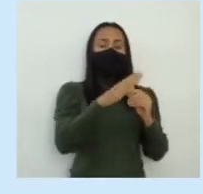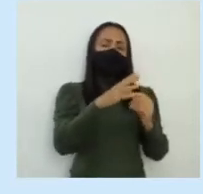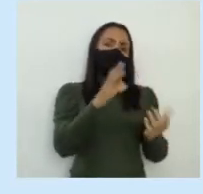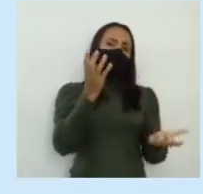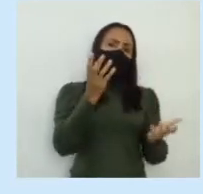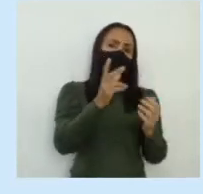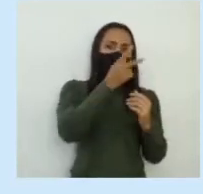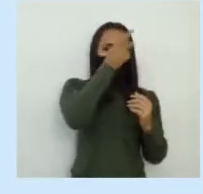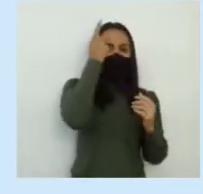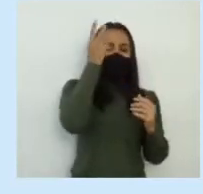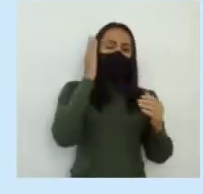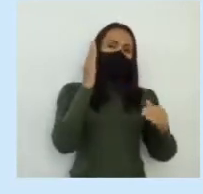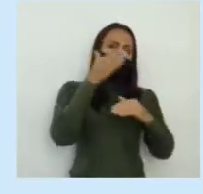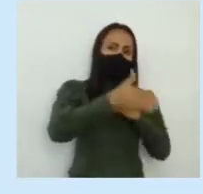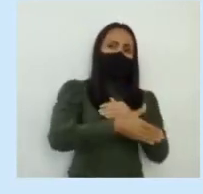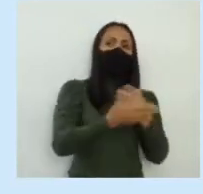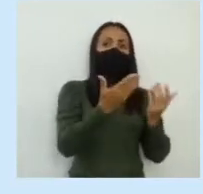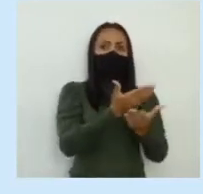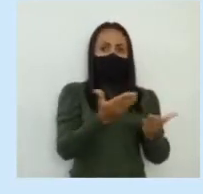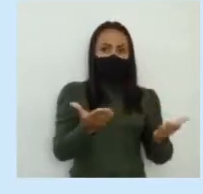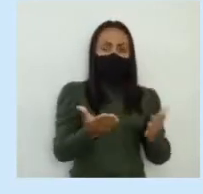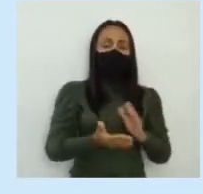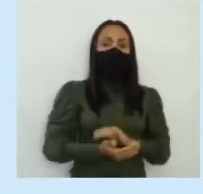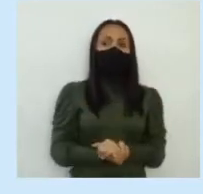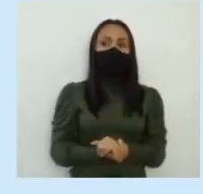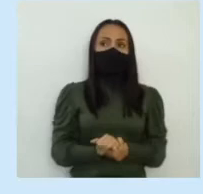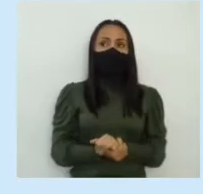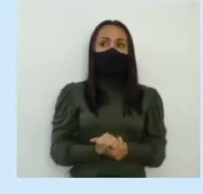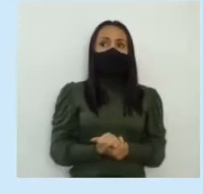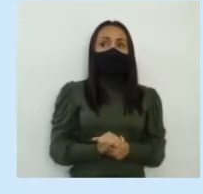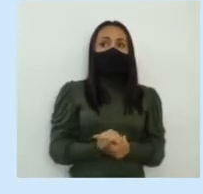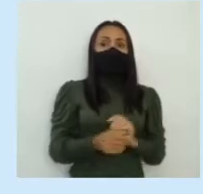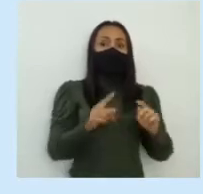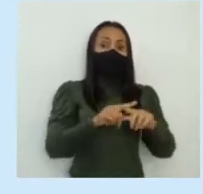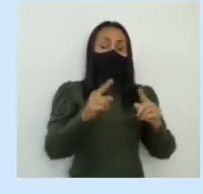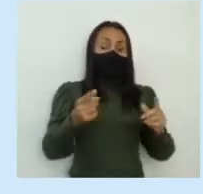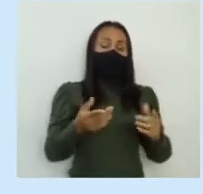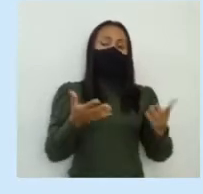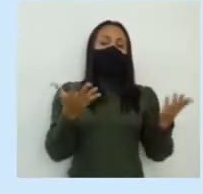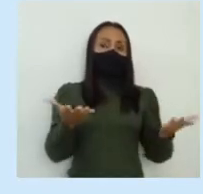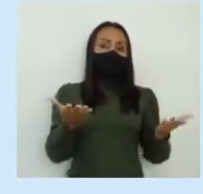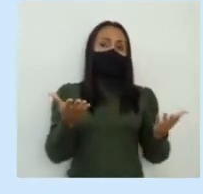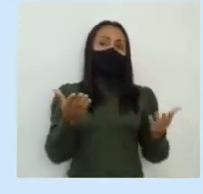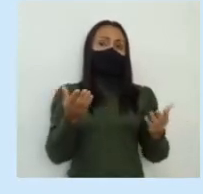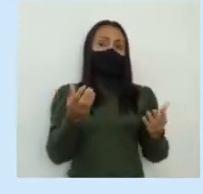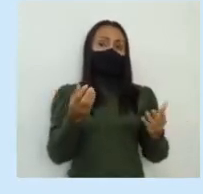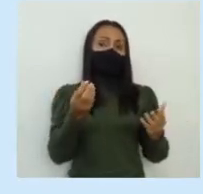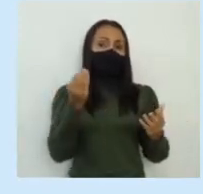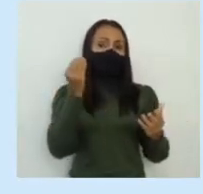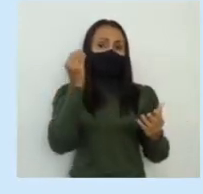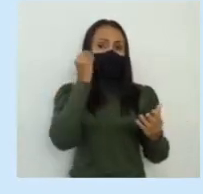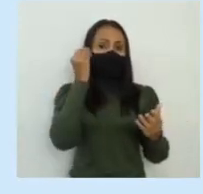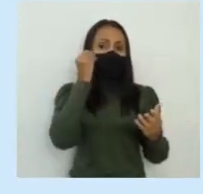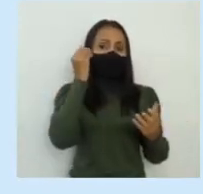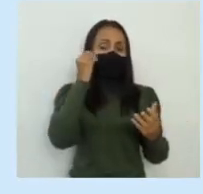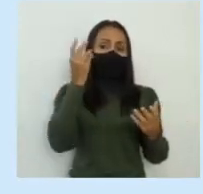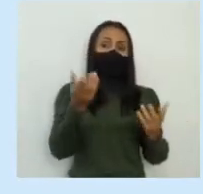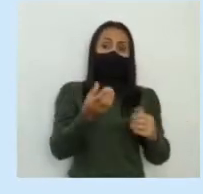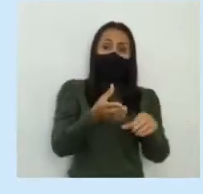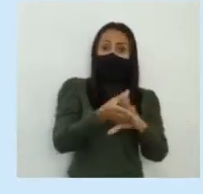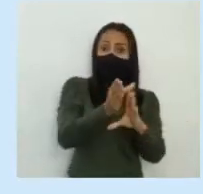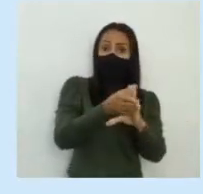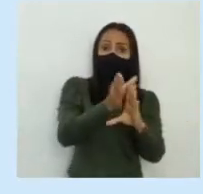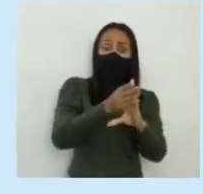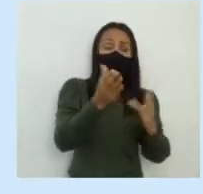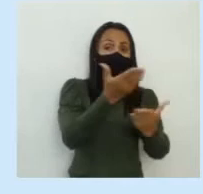seria interessante que acontecesse dessa forma, nem sempre ocorre, mas a gente está aqui tentando ao máximo instruir vocês. Vocês vão lidar